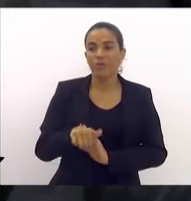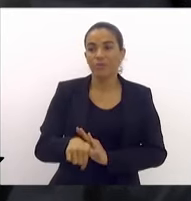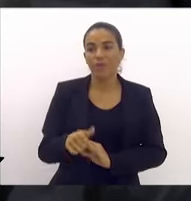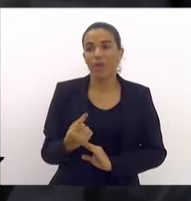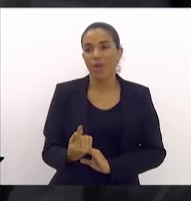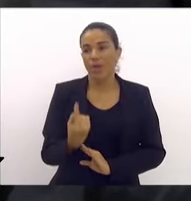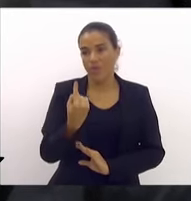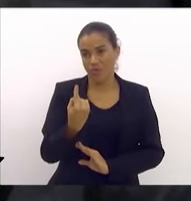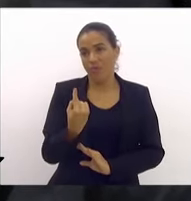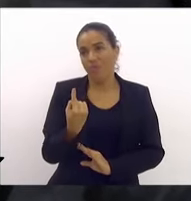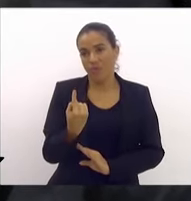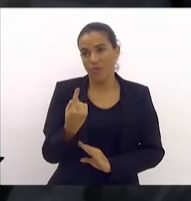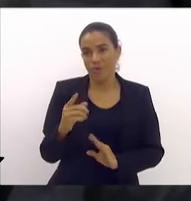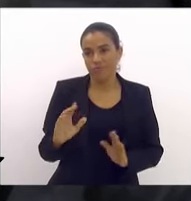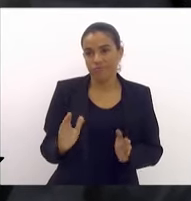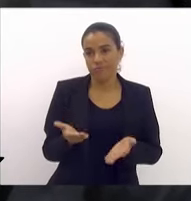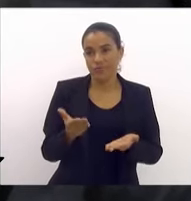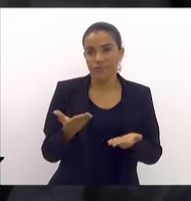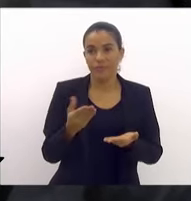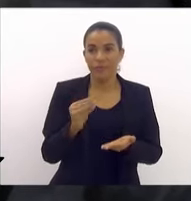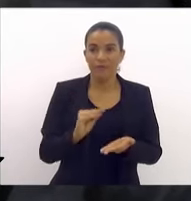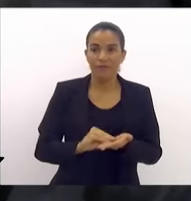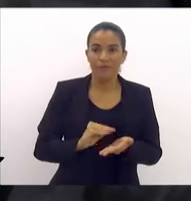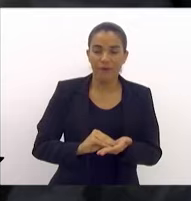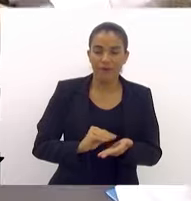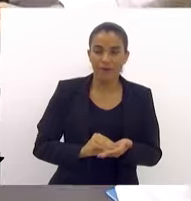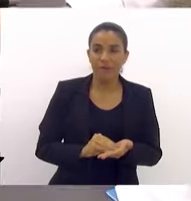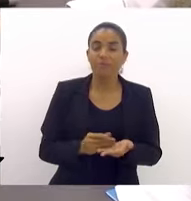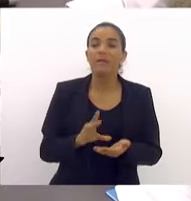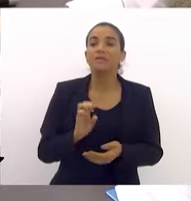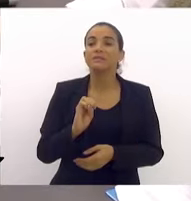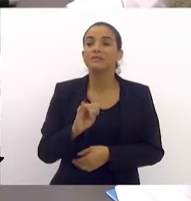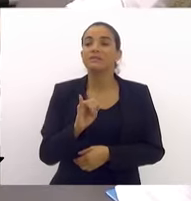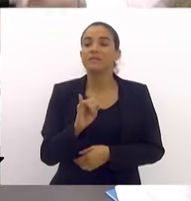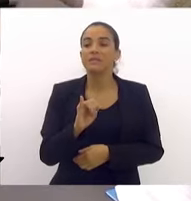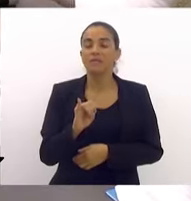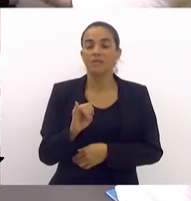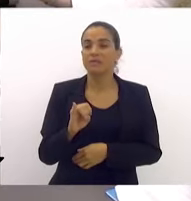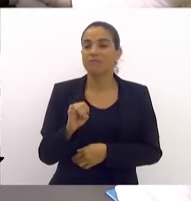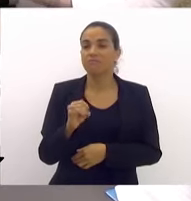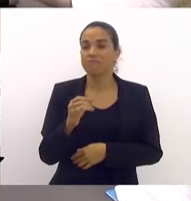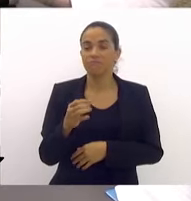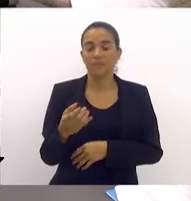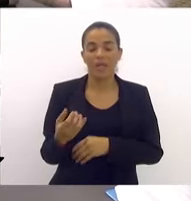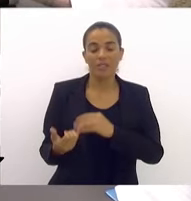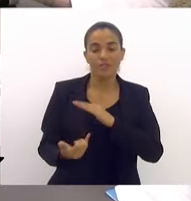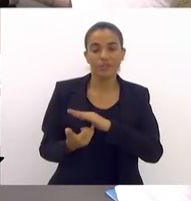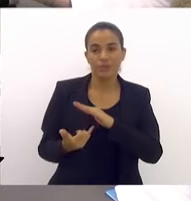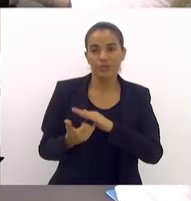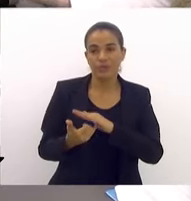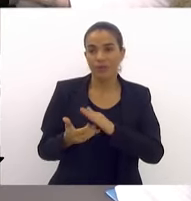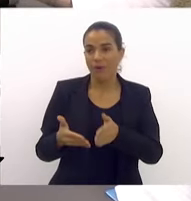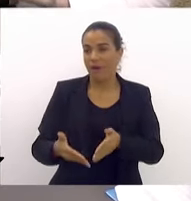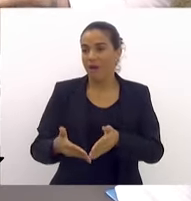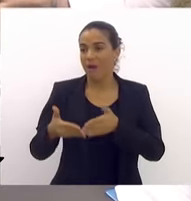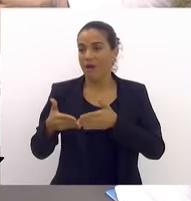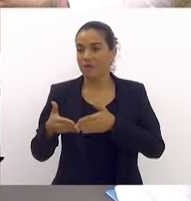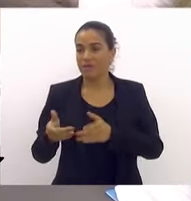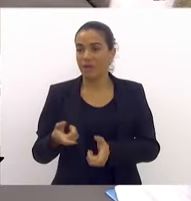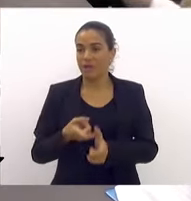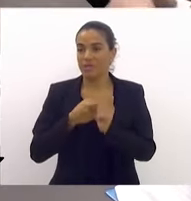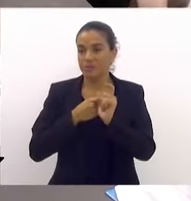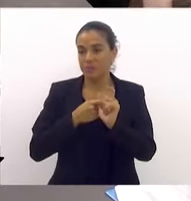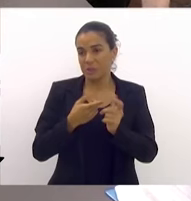das motivações, né? Por descumprimento dos seus estatutos. Mas se a entidade afastar peremptoriamente o condenado, o suspender,